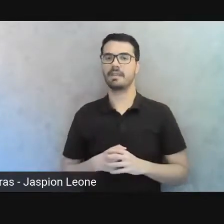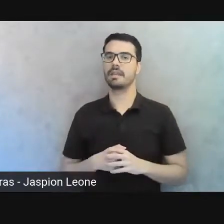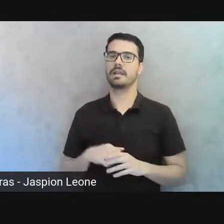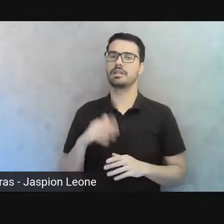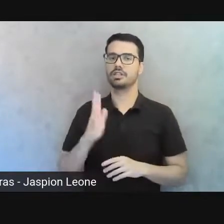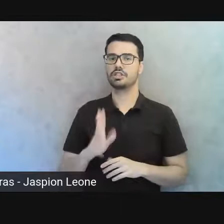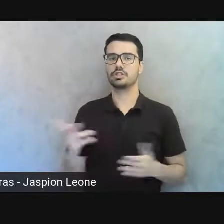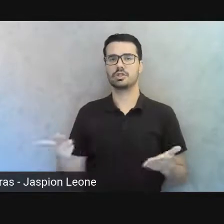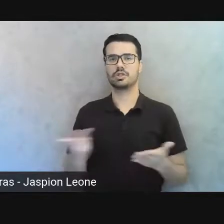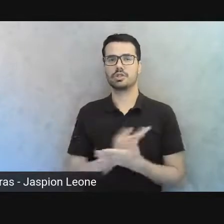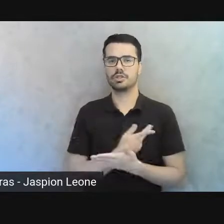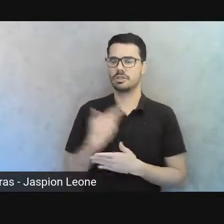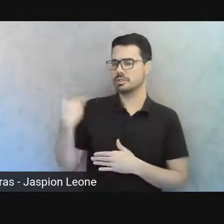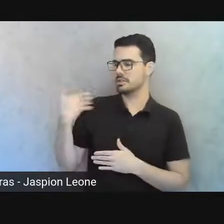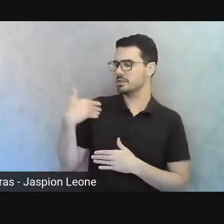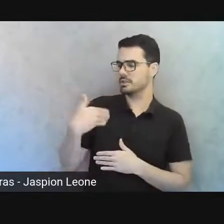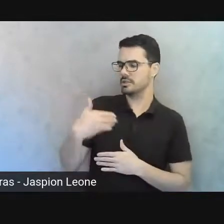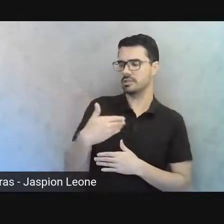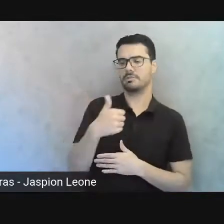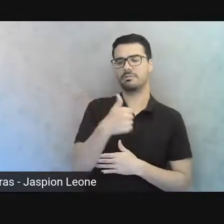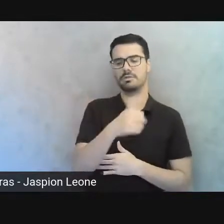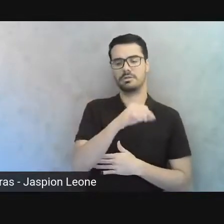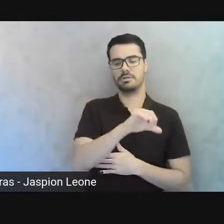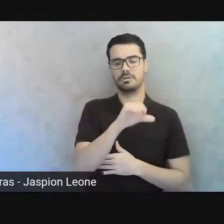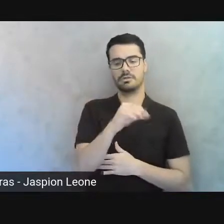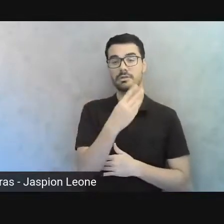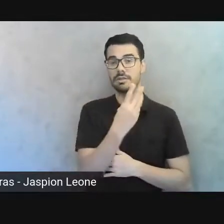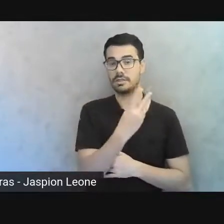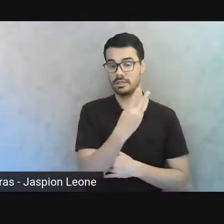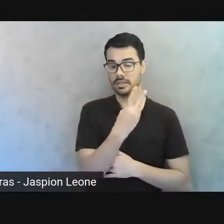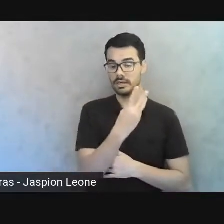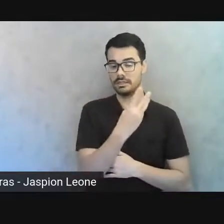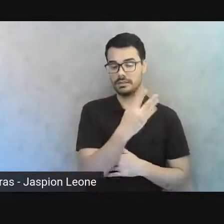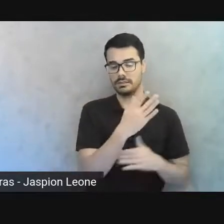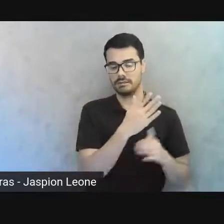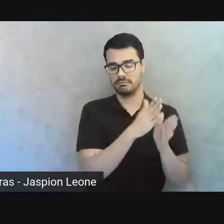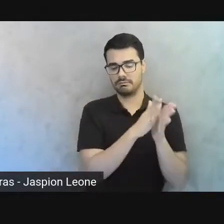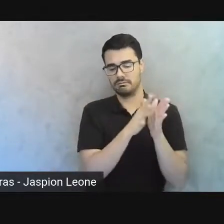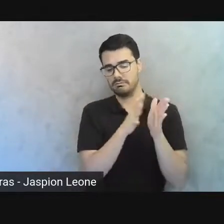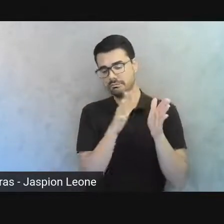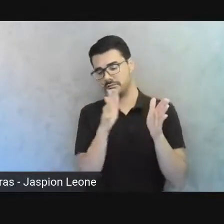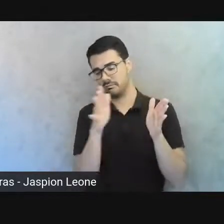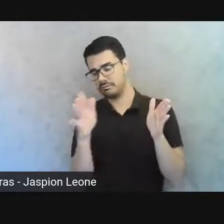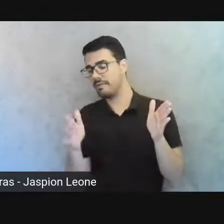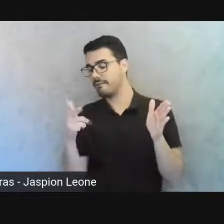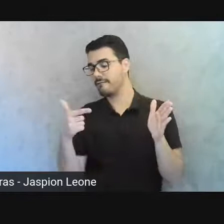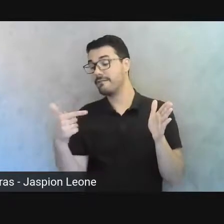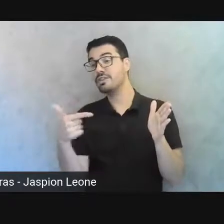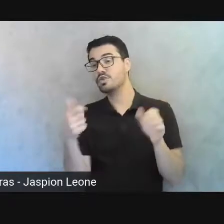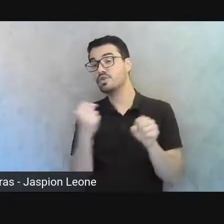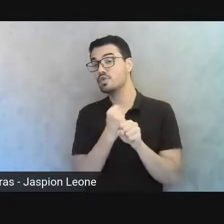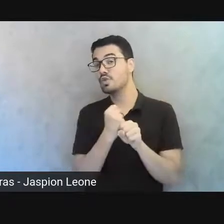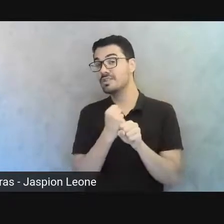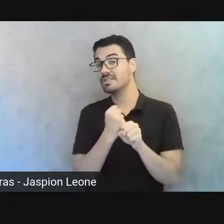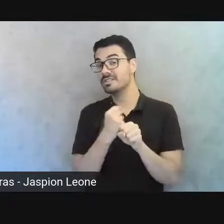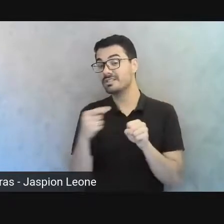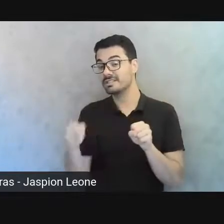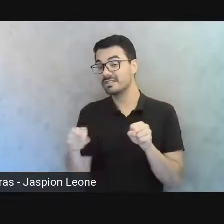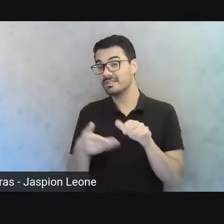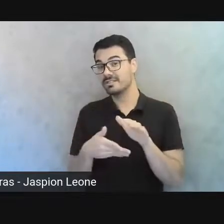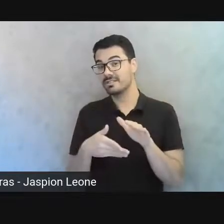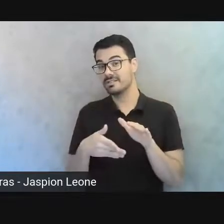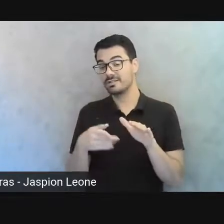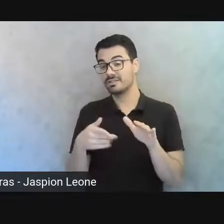a partir de 93, e, portanto, por 22 anos, até a decisão do Supremo de retirada das empresas,